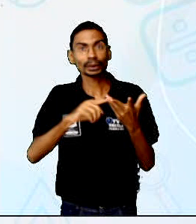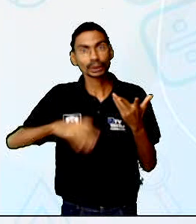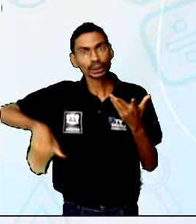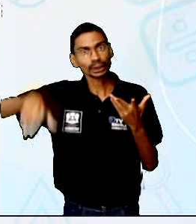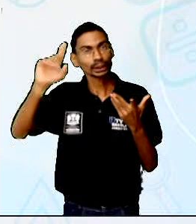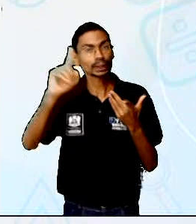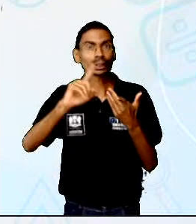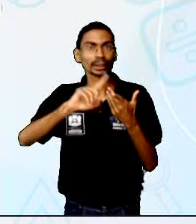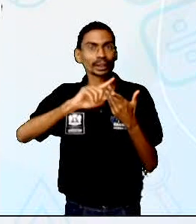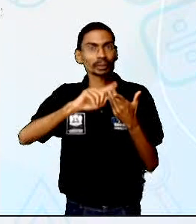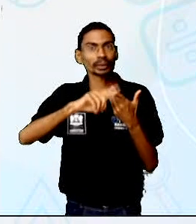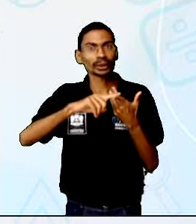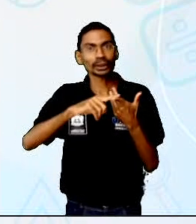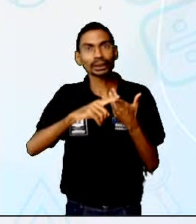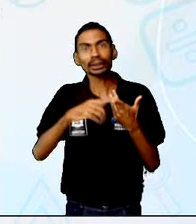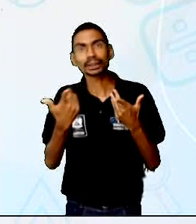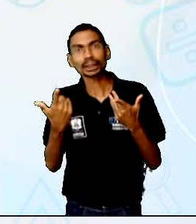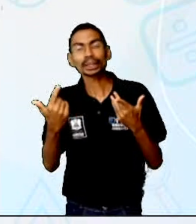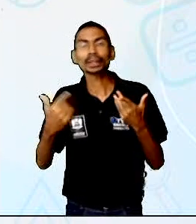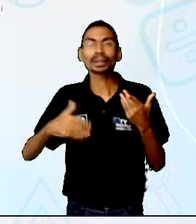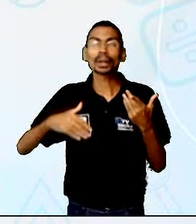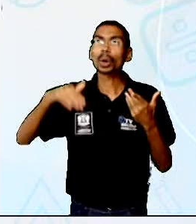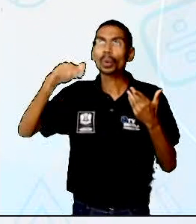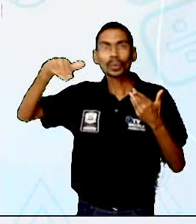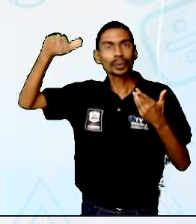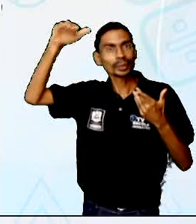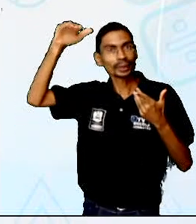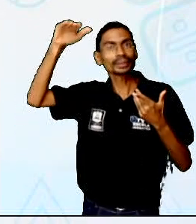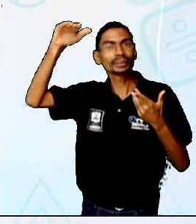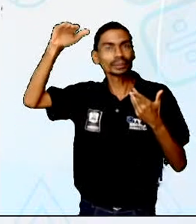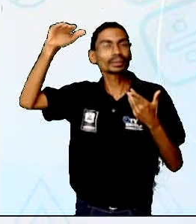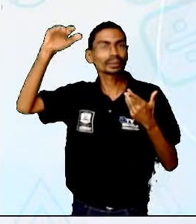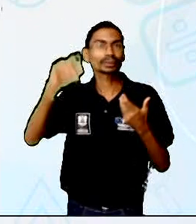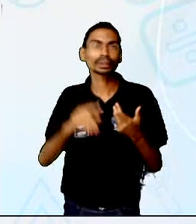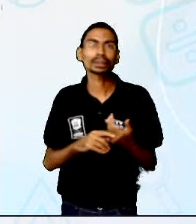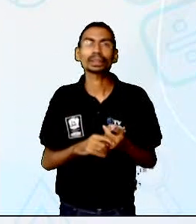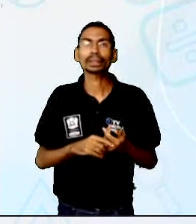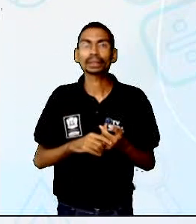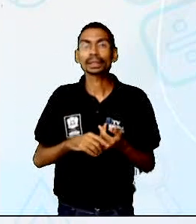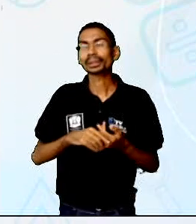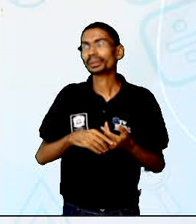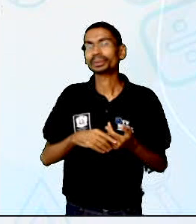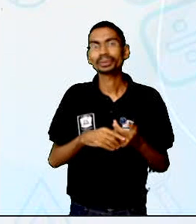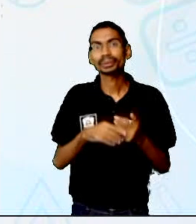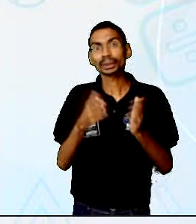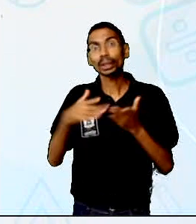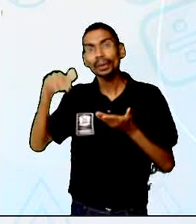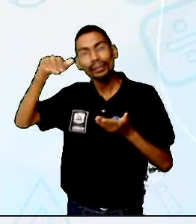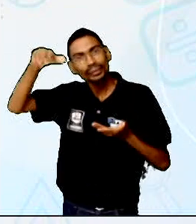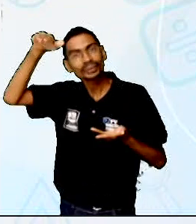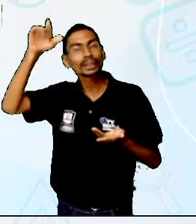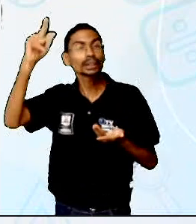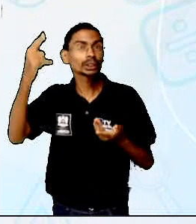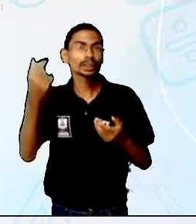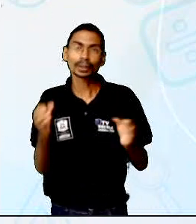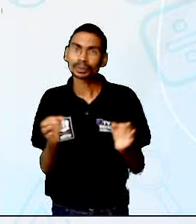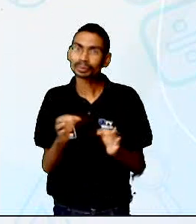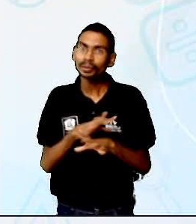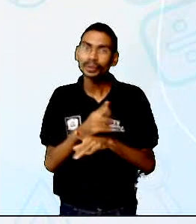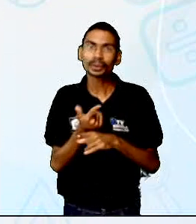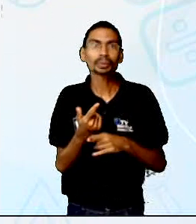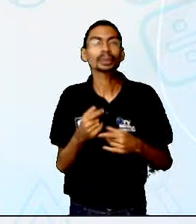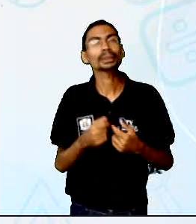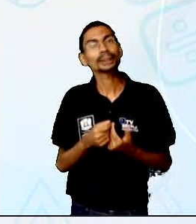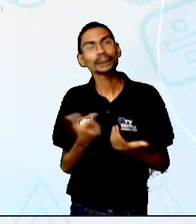crescem e chegam à sua fase adulta. Chegando à fase adulta, eles estão já prontos para